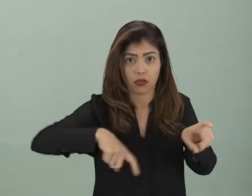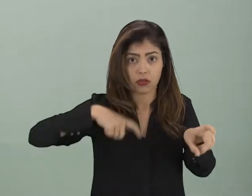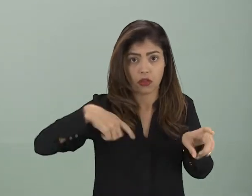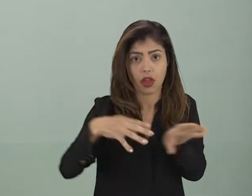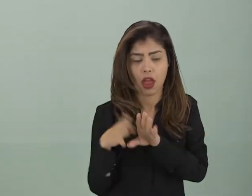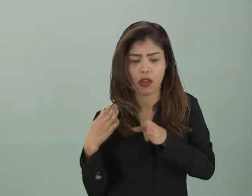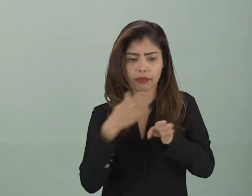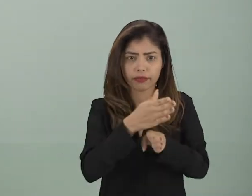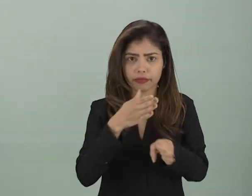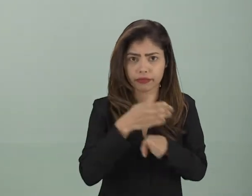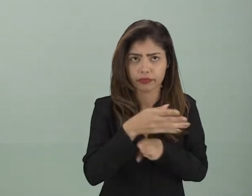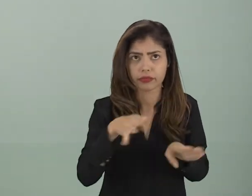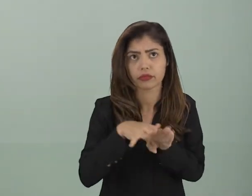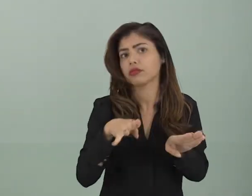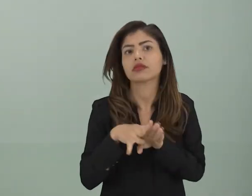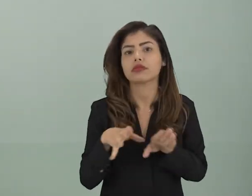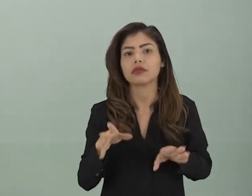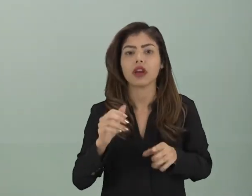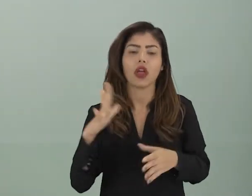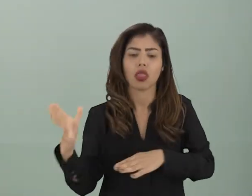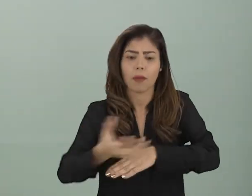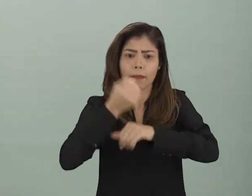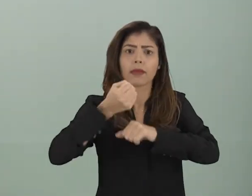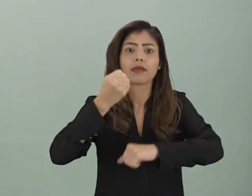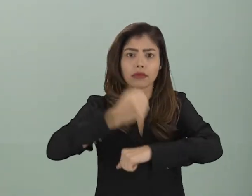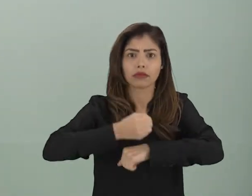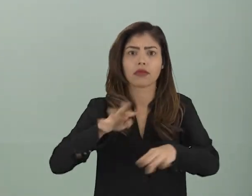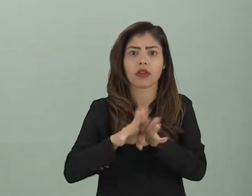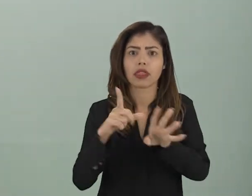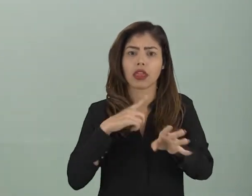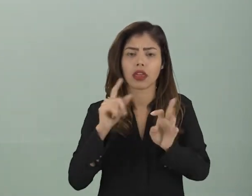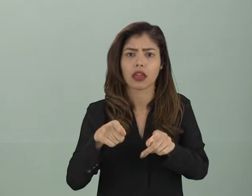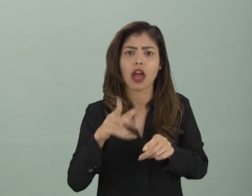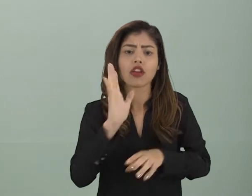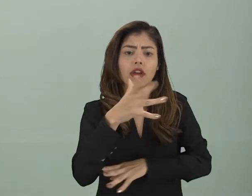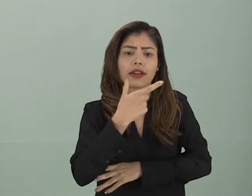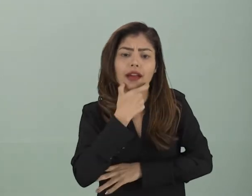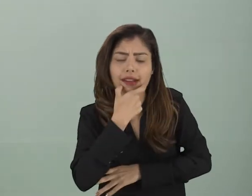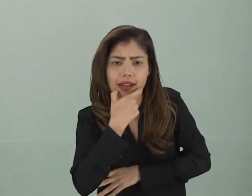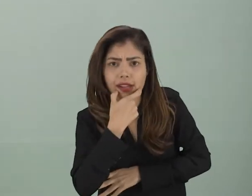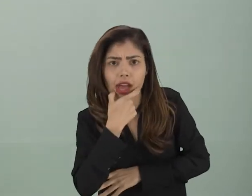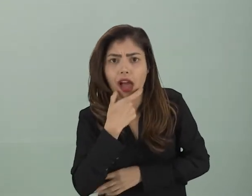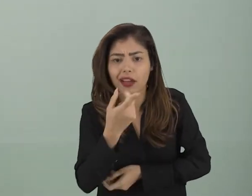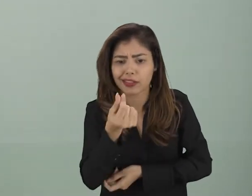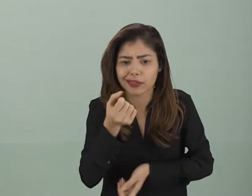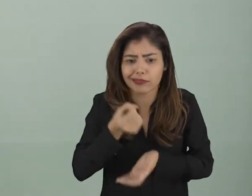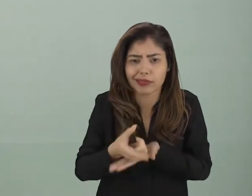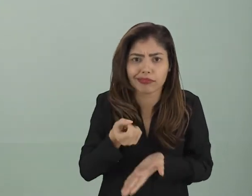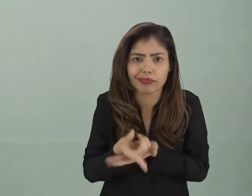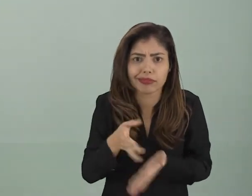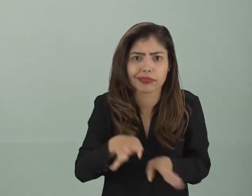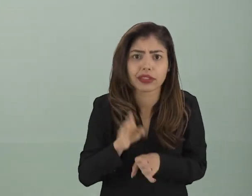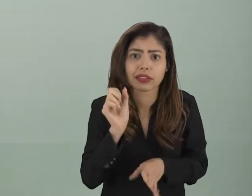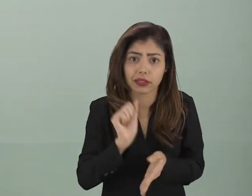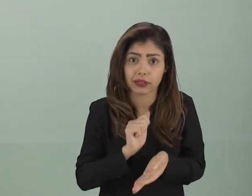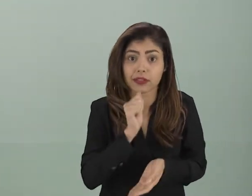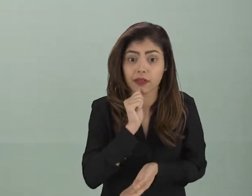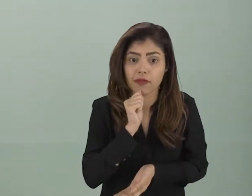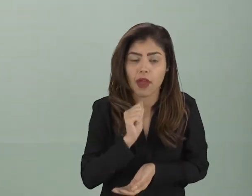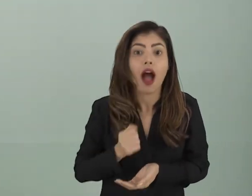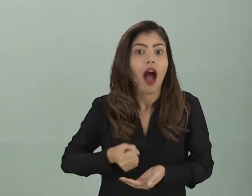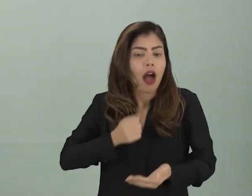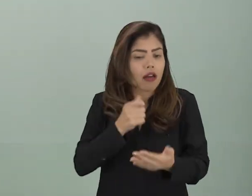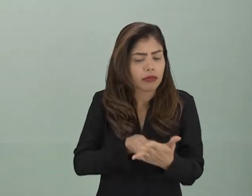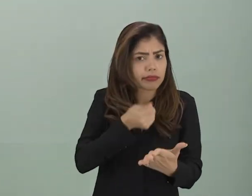diretamente nesse arroxo do pacto colonial. Já que a Inglaterra teria gastado demais, o que eles começaram a fazer? Começaram a